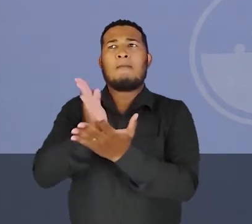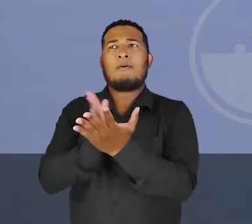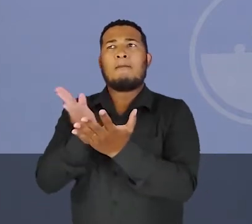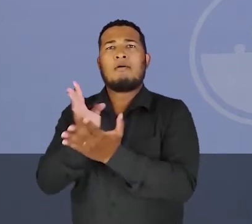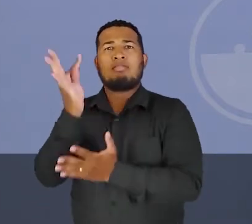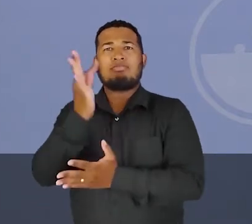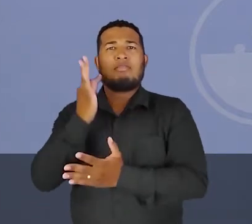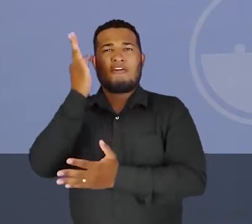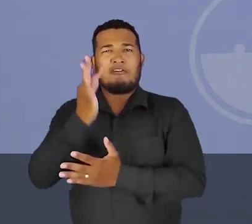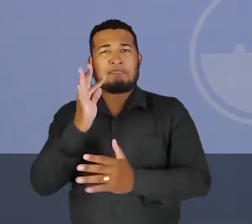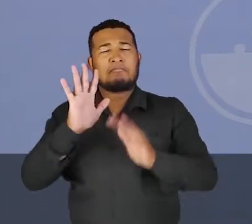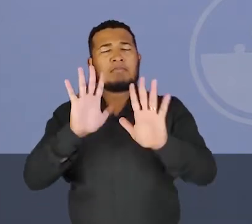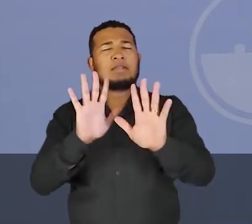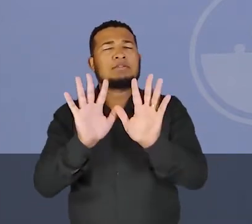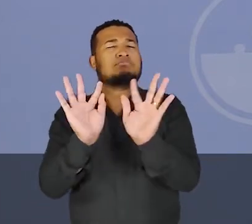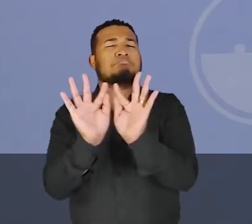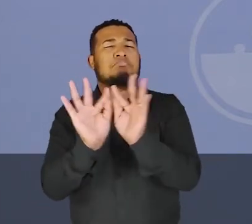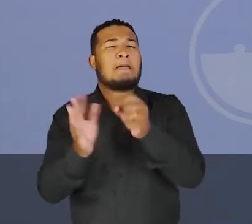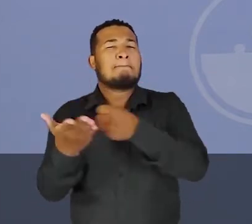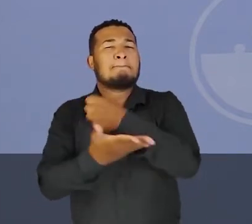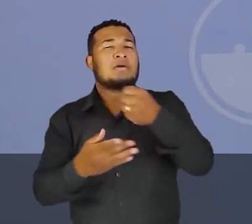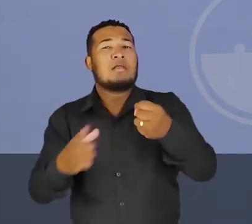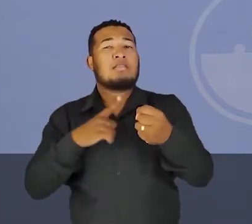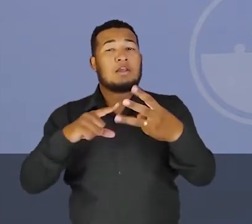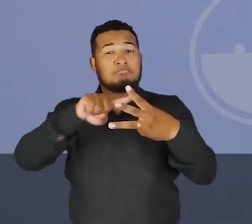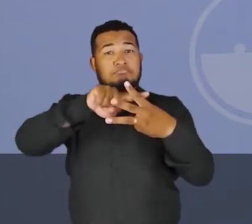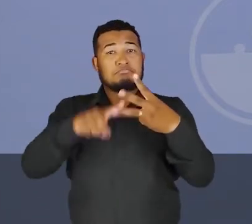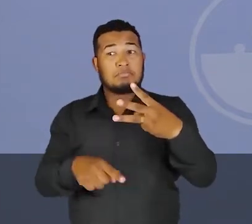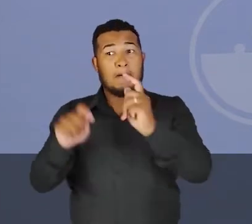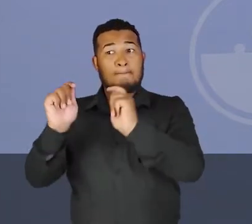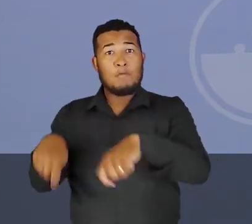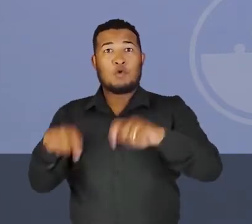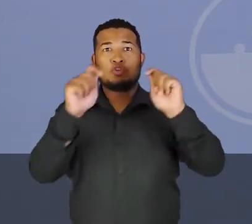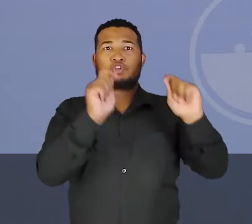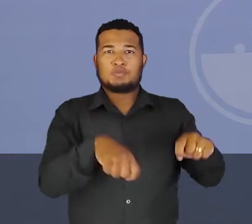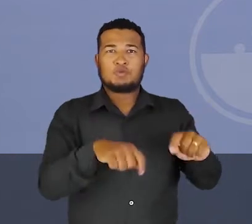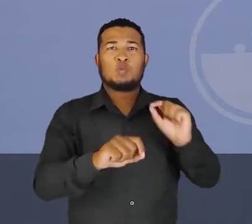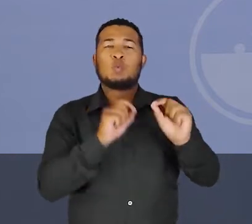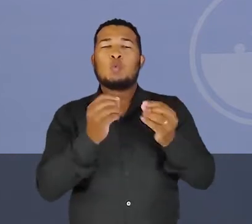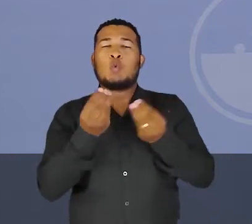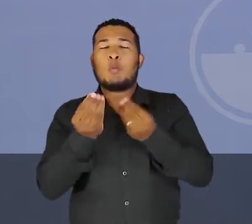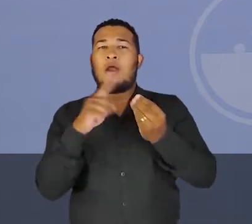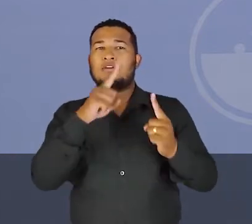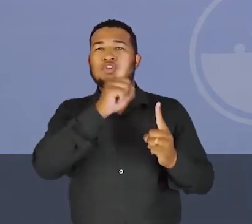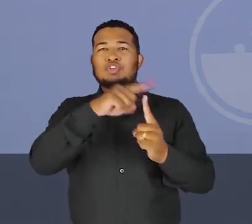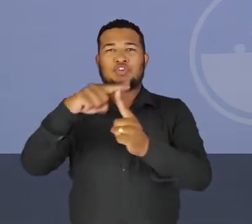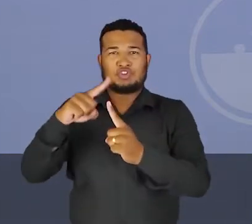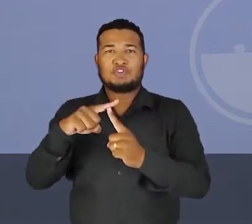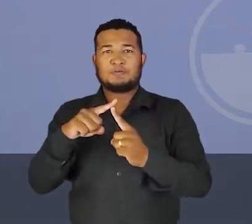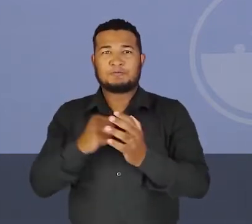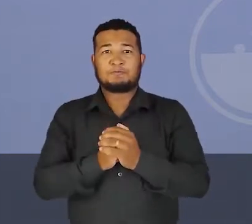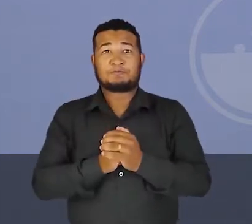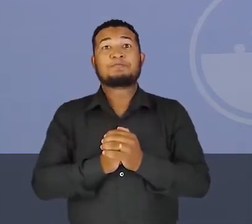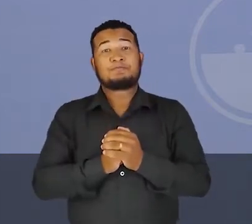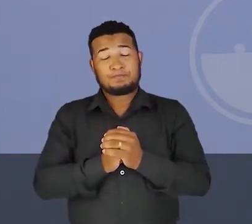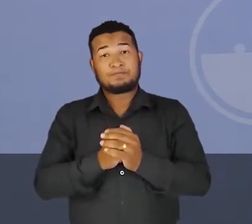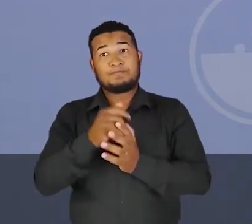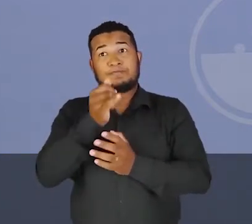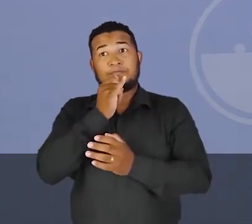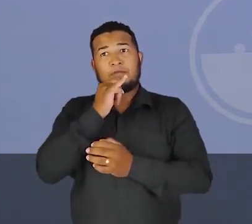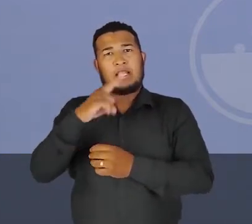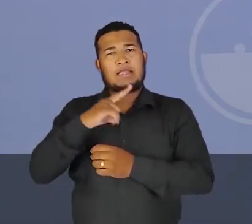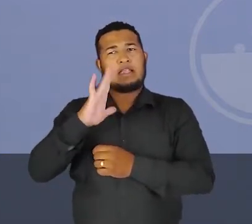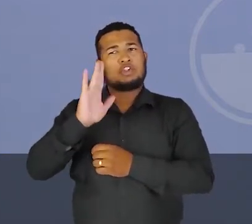mas basicamente, quer dizer, eu trouxe 3 possibilidades de uma classificação, que estão